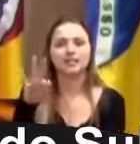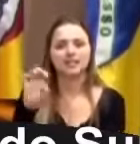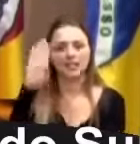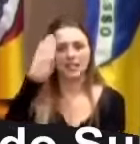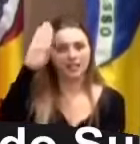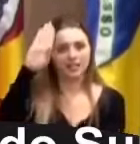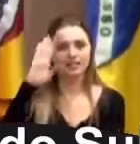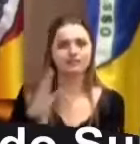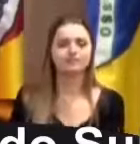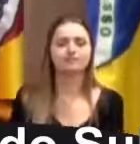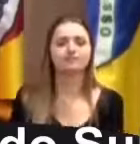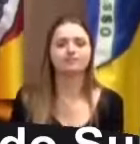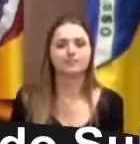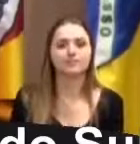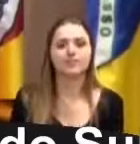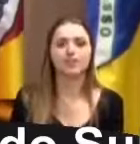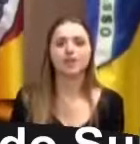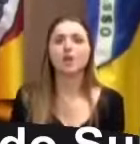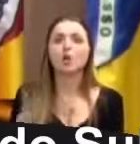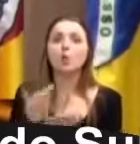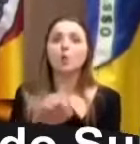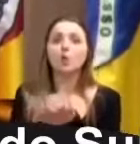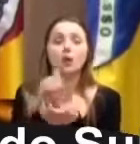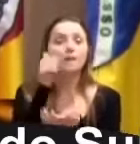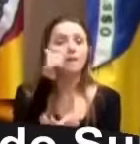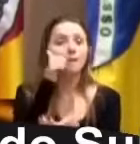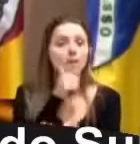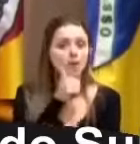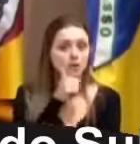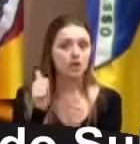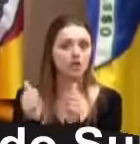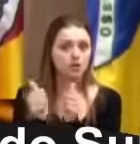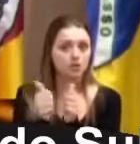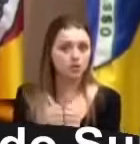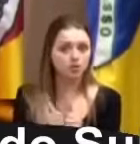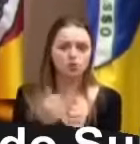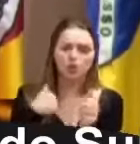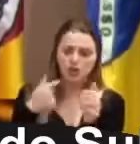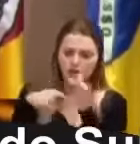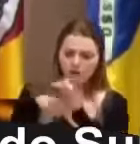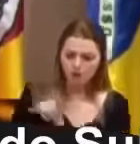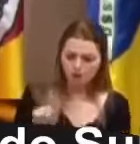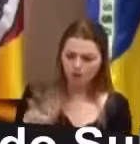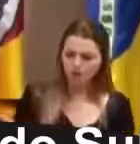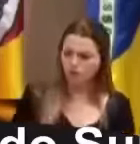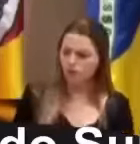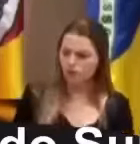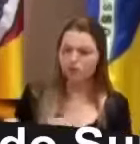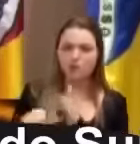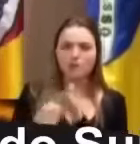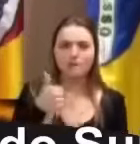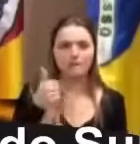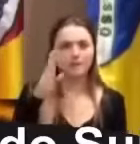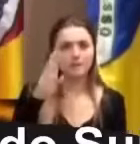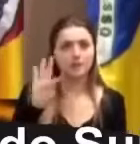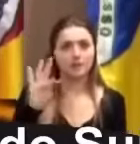tenente de academia. Com a sua esposa. Eu perguntei ao jovem primeiro